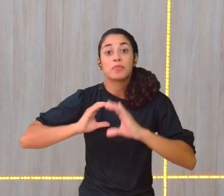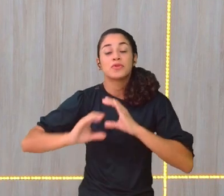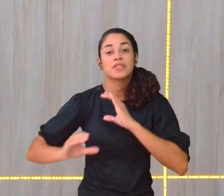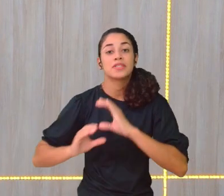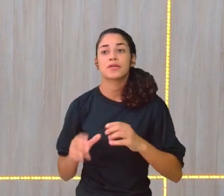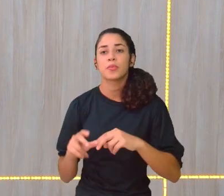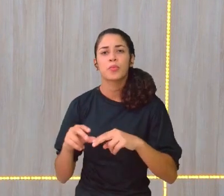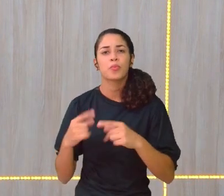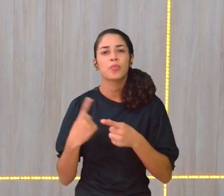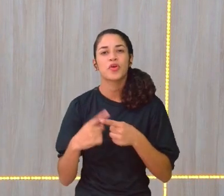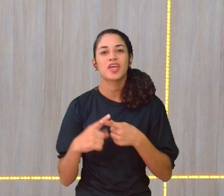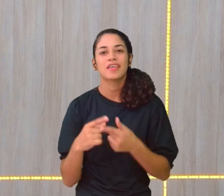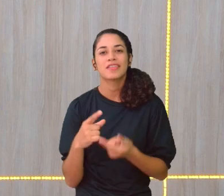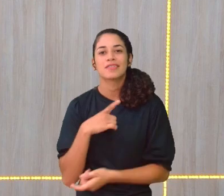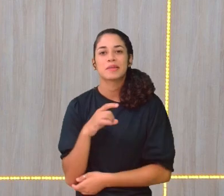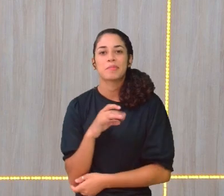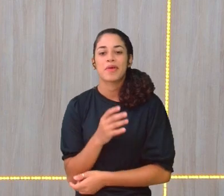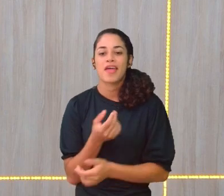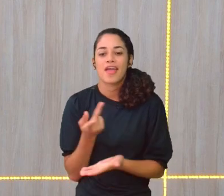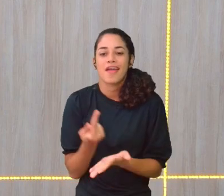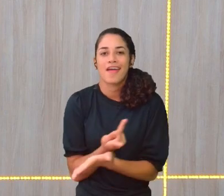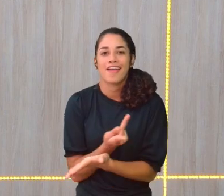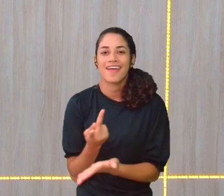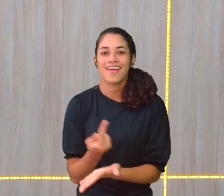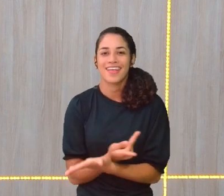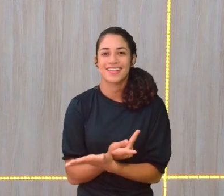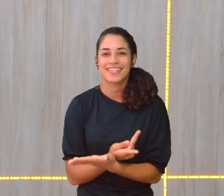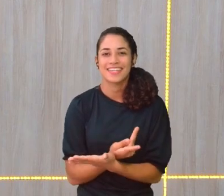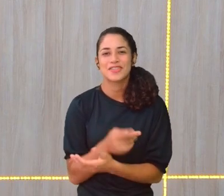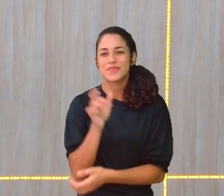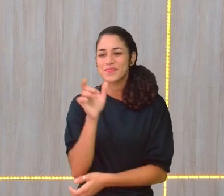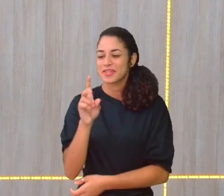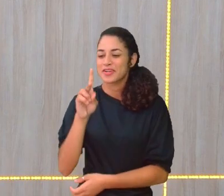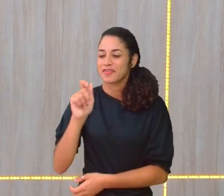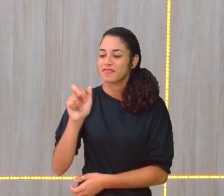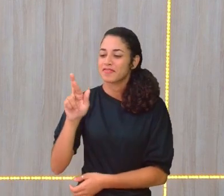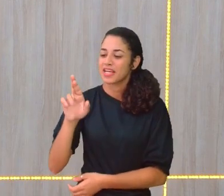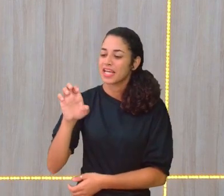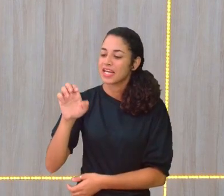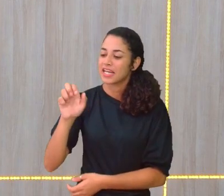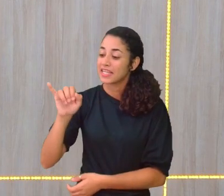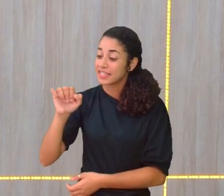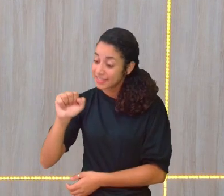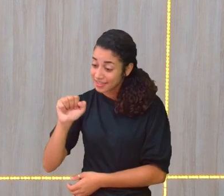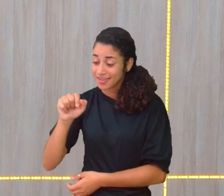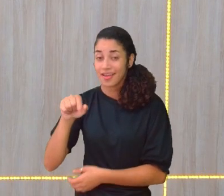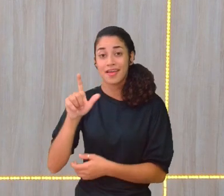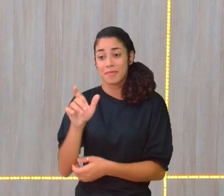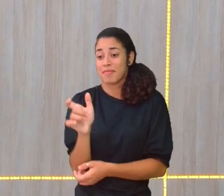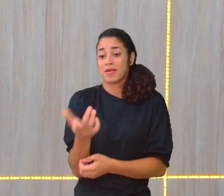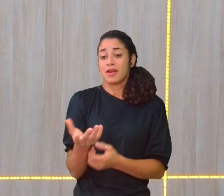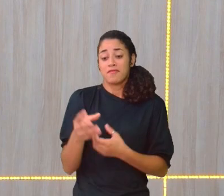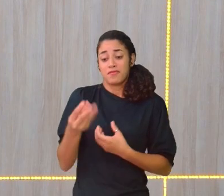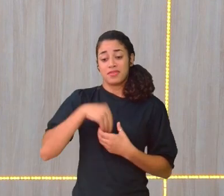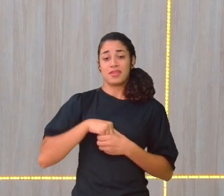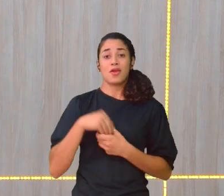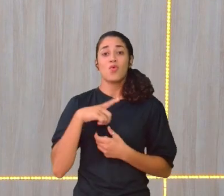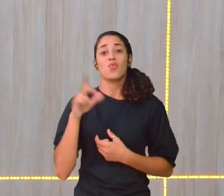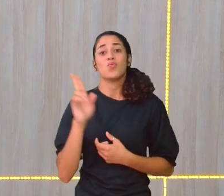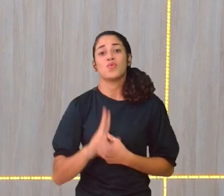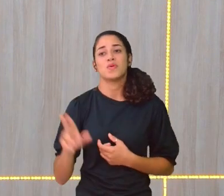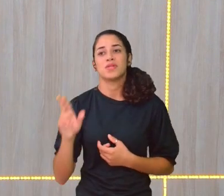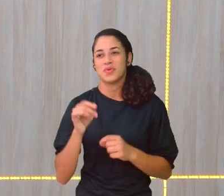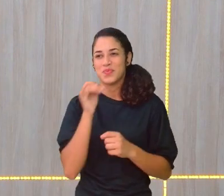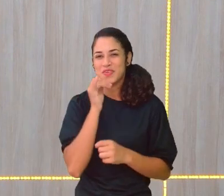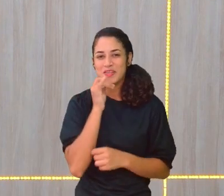não errar, não é? Então, o vareia era a gramática internalizada da moça. Sim. Aqui o agente